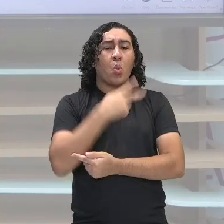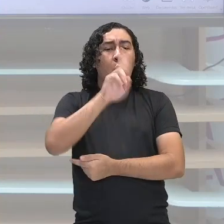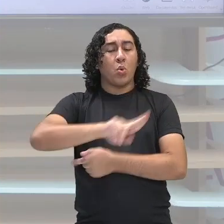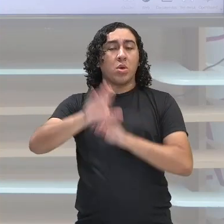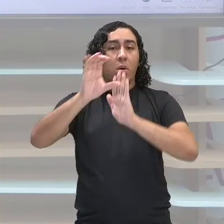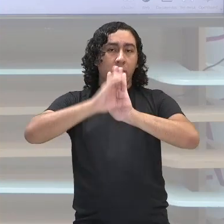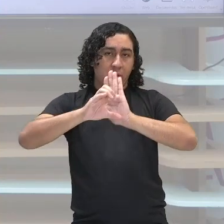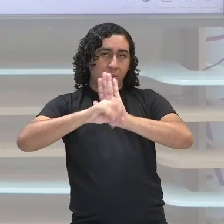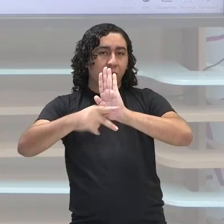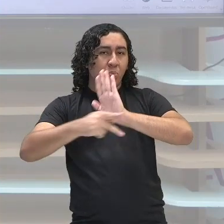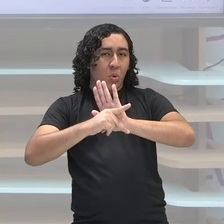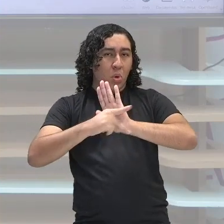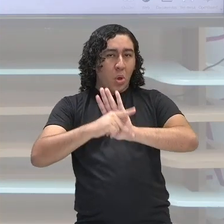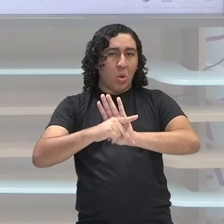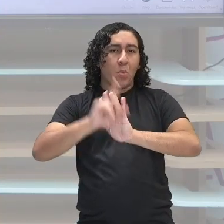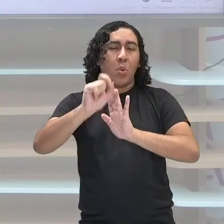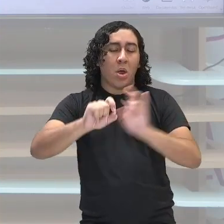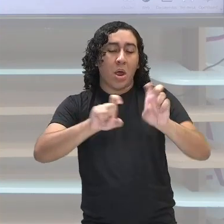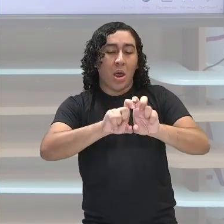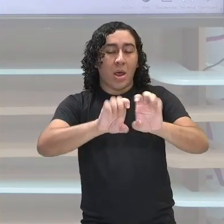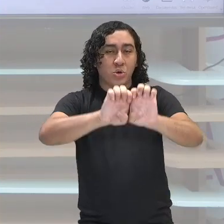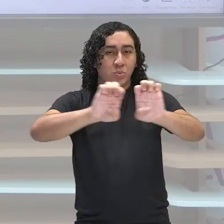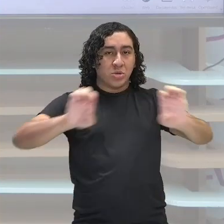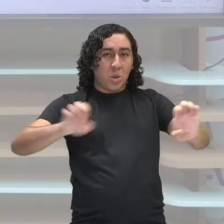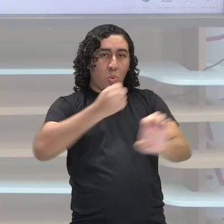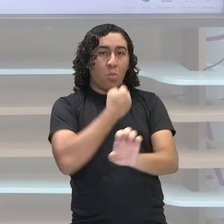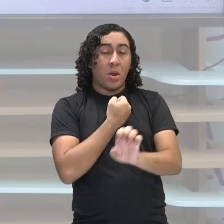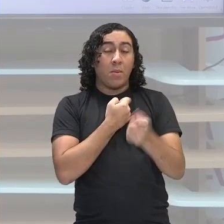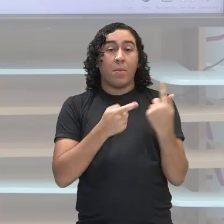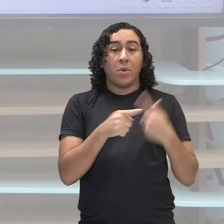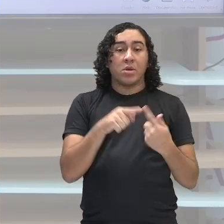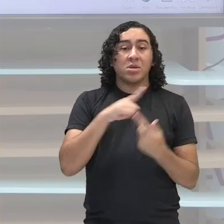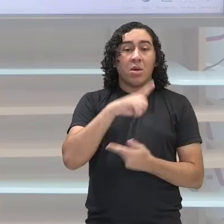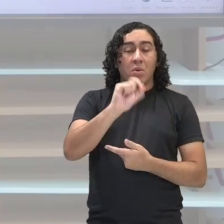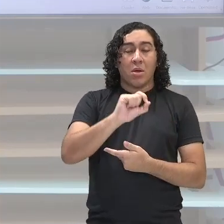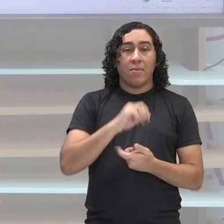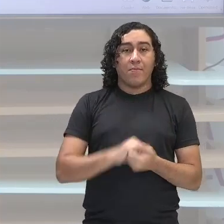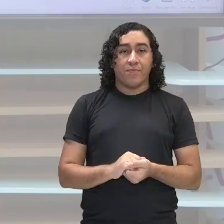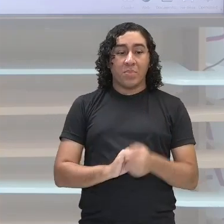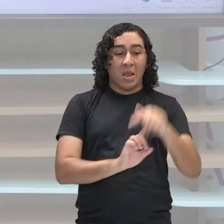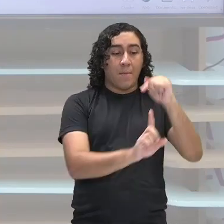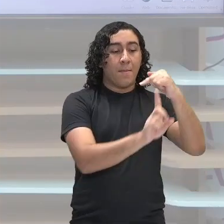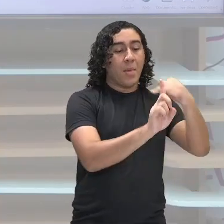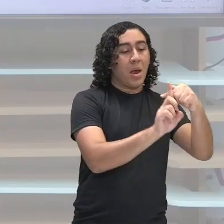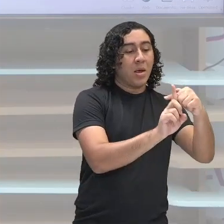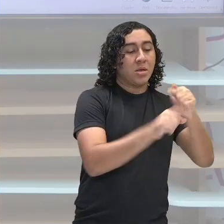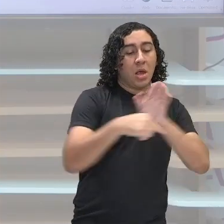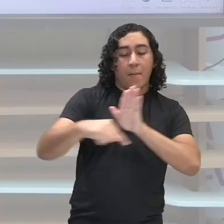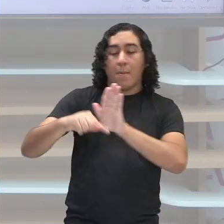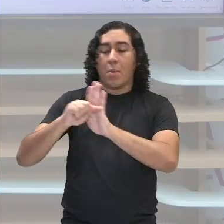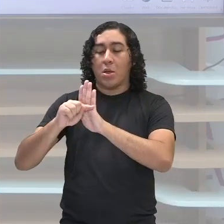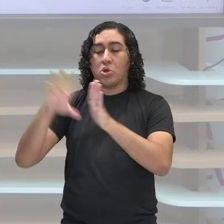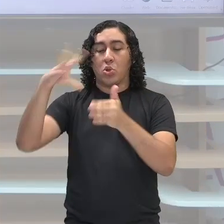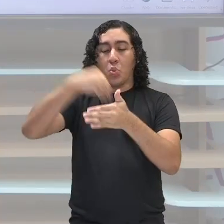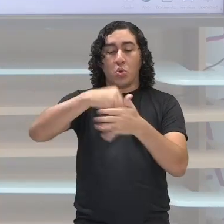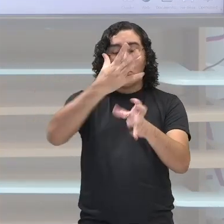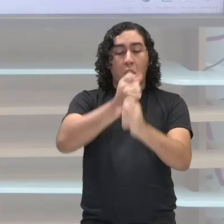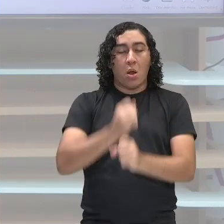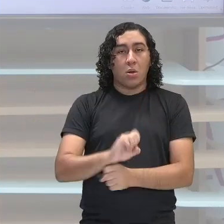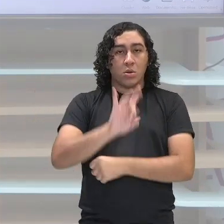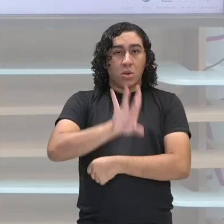aqui de expressões numéricas? Porque nós temos uma adição e uma multiplicação aqui,